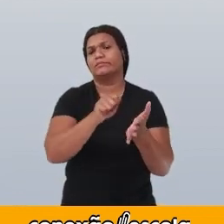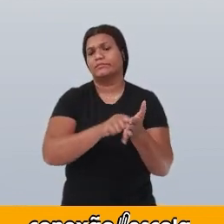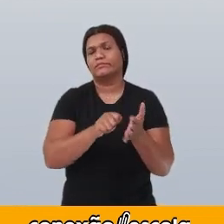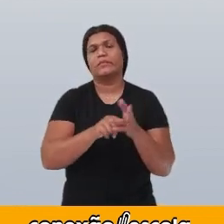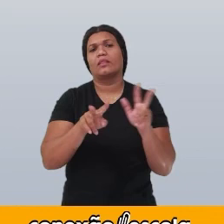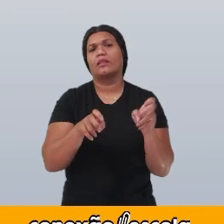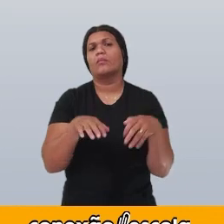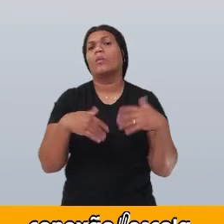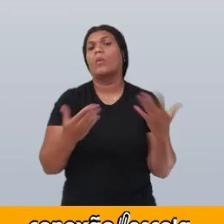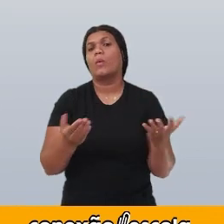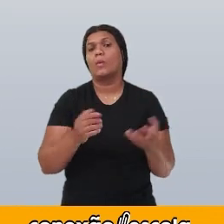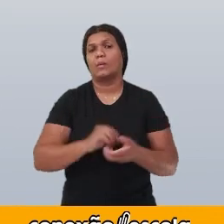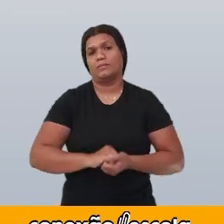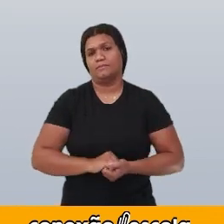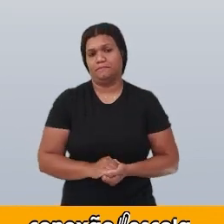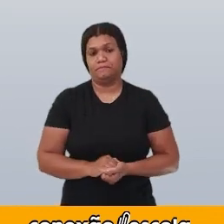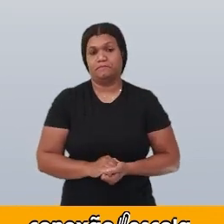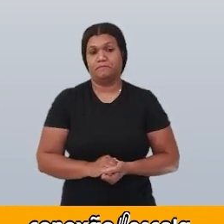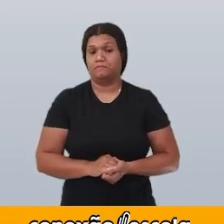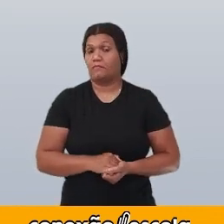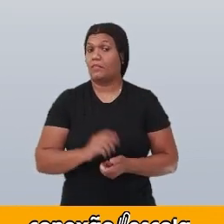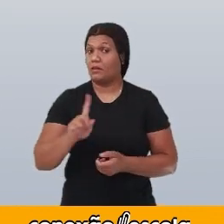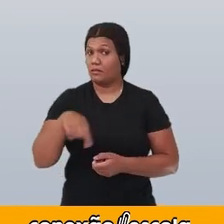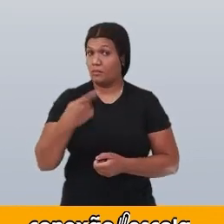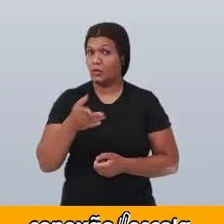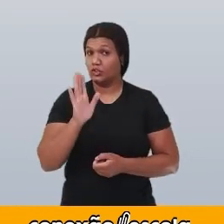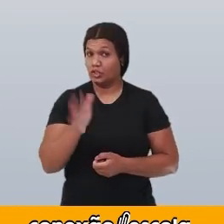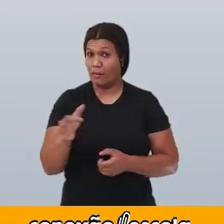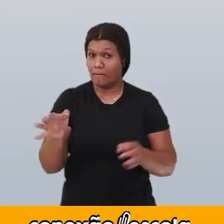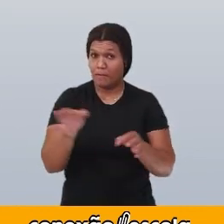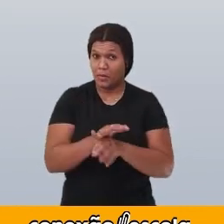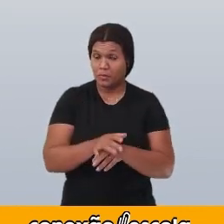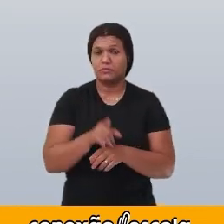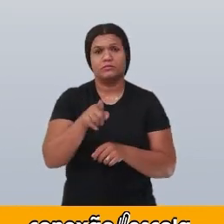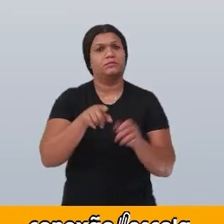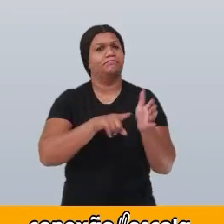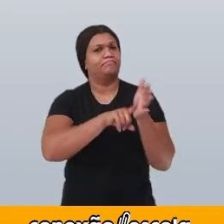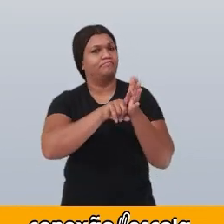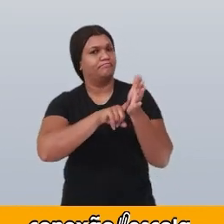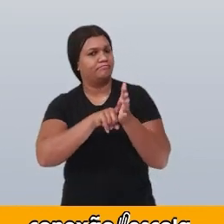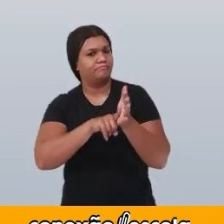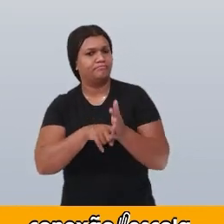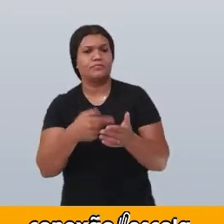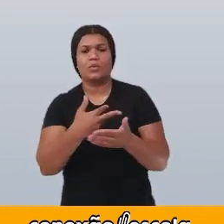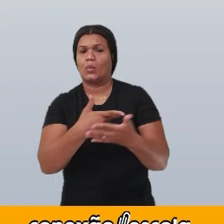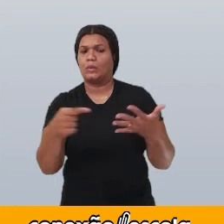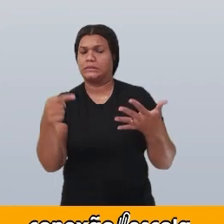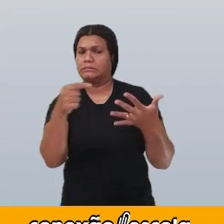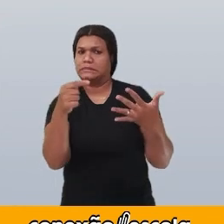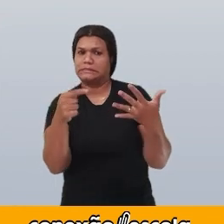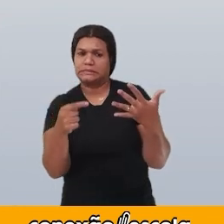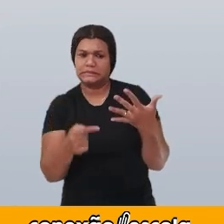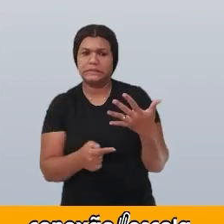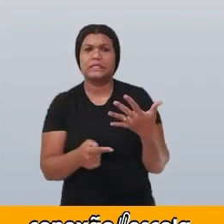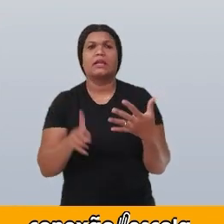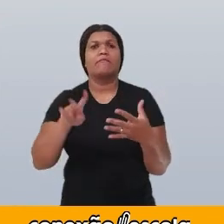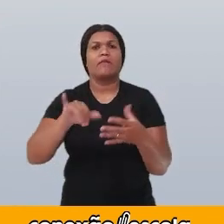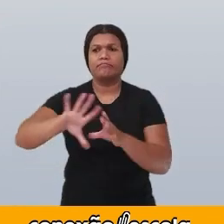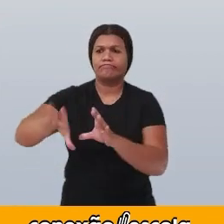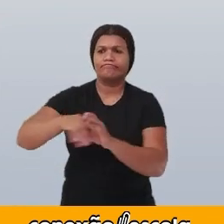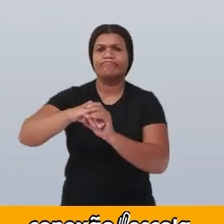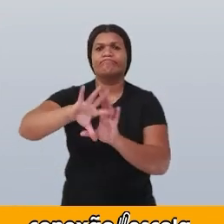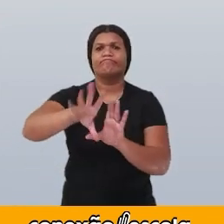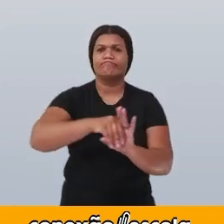sobre esse tema? Depois que você define isso, você vai pesquisar os elementos aí que vão